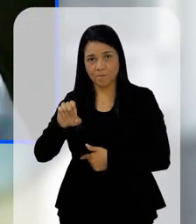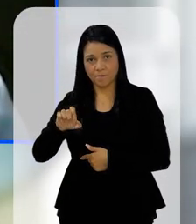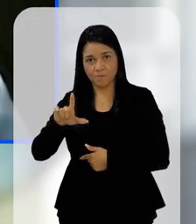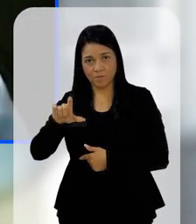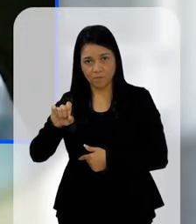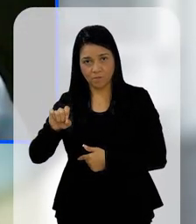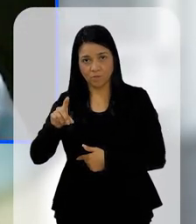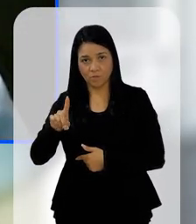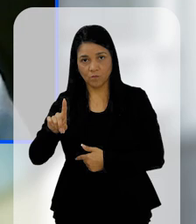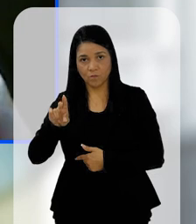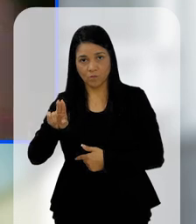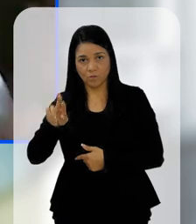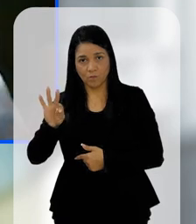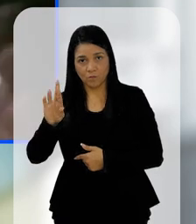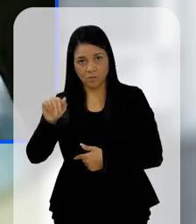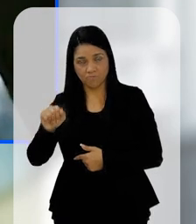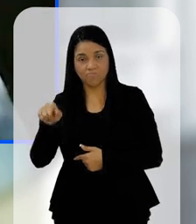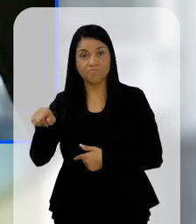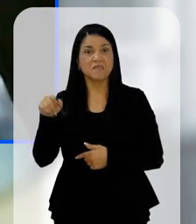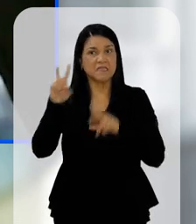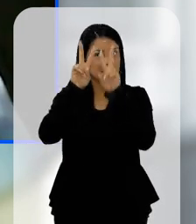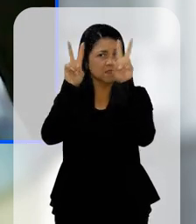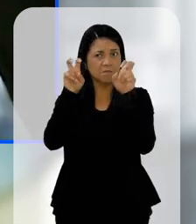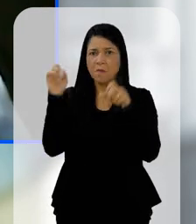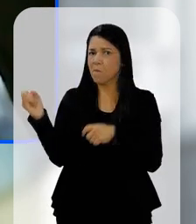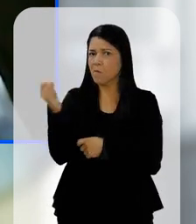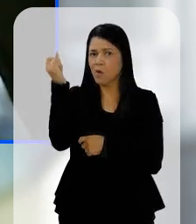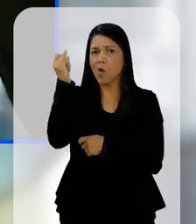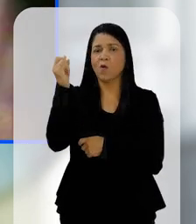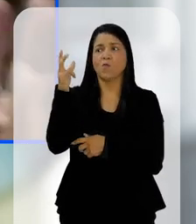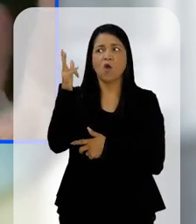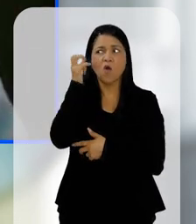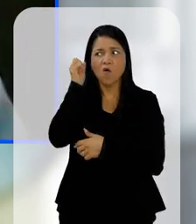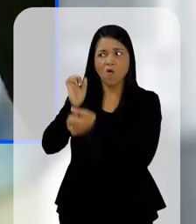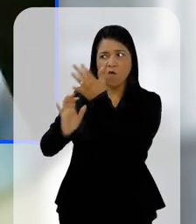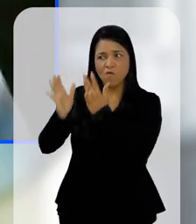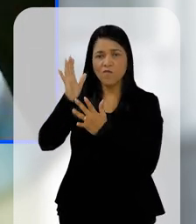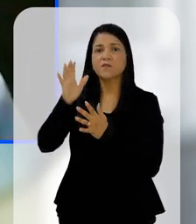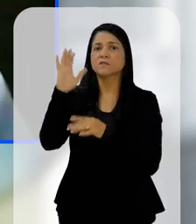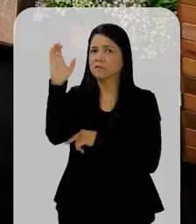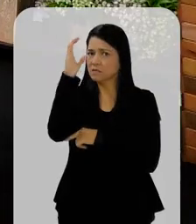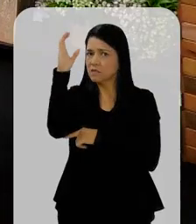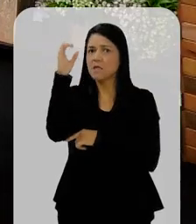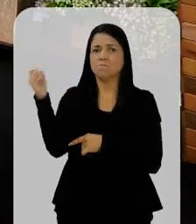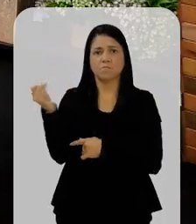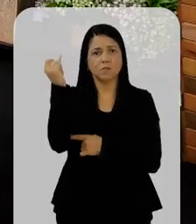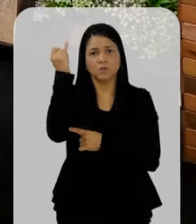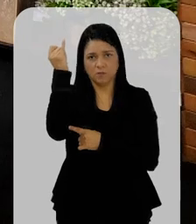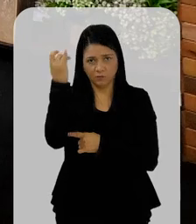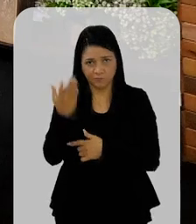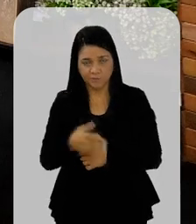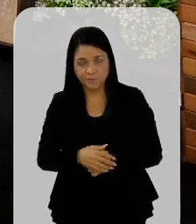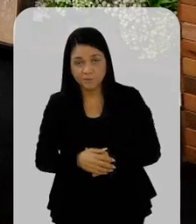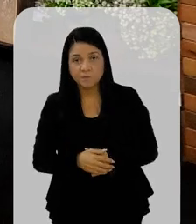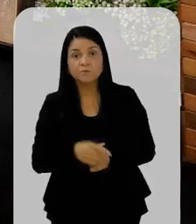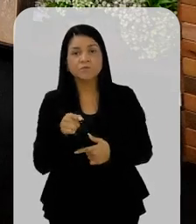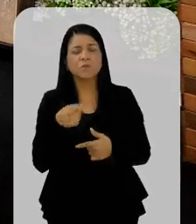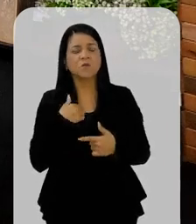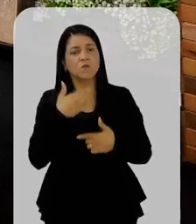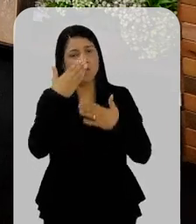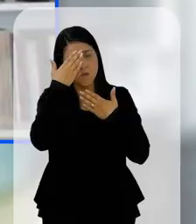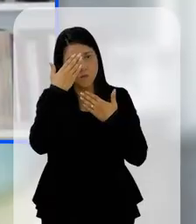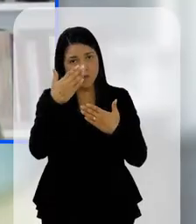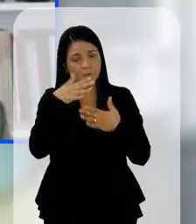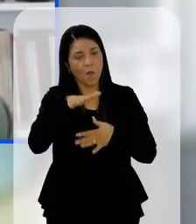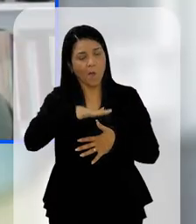Dutra, um tema tão importante que a gente tem que sempre ouvir a ciência e não o obscurantismo. Obrigado pelo espaço, um